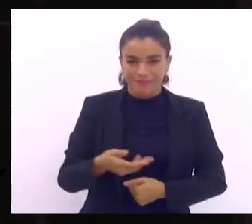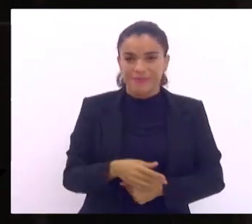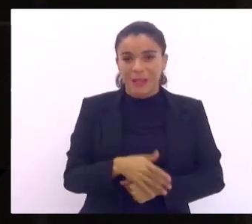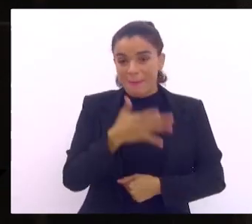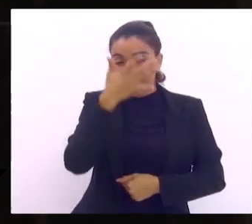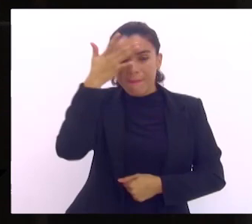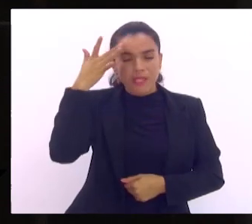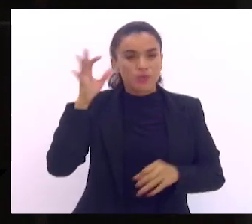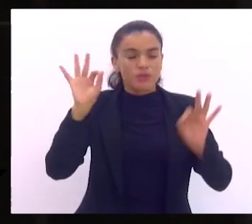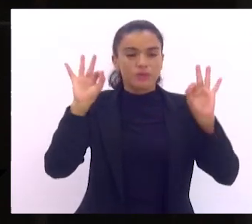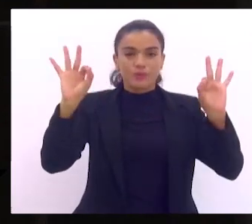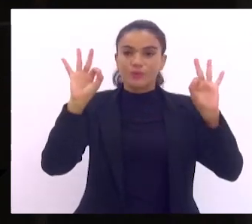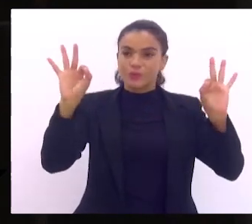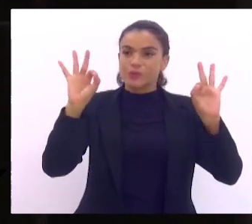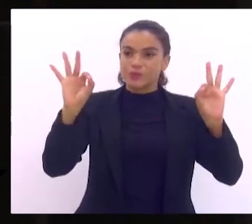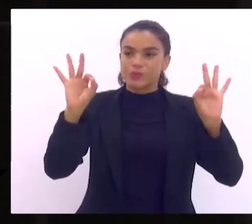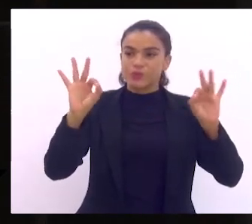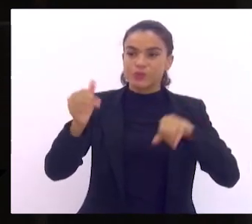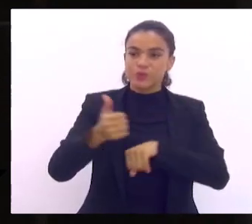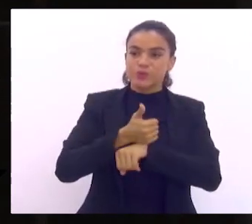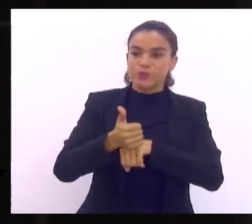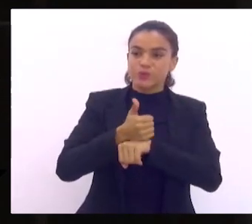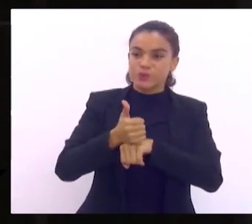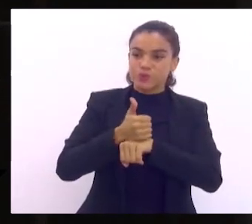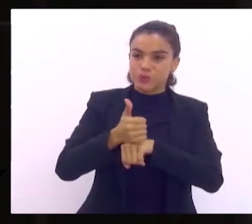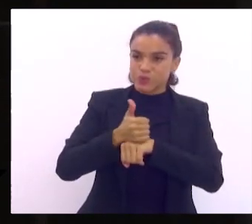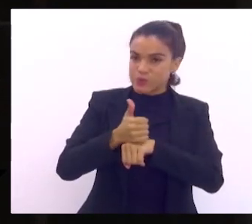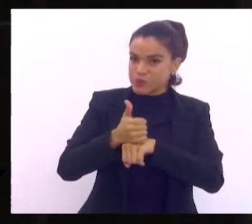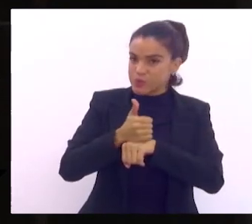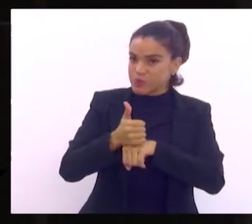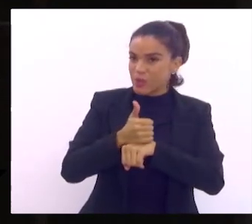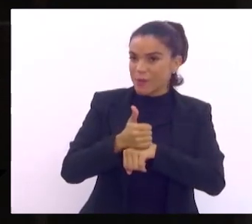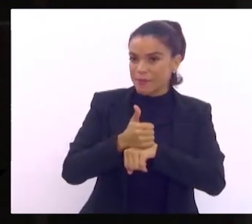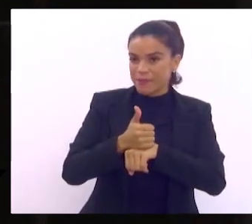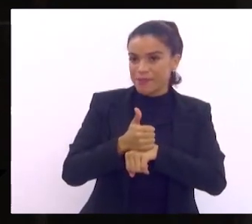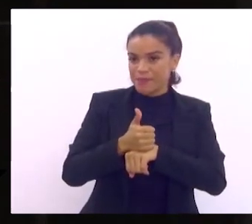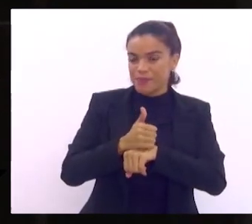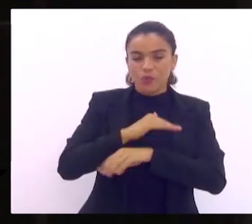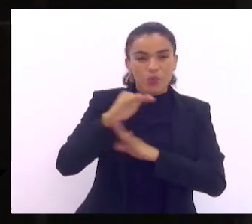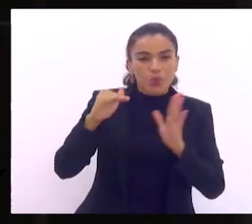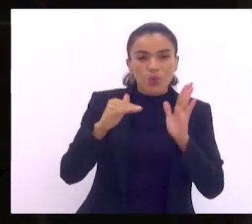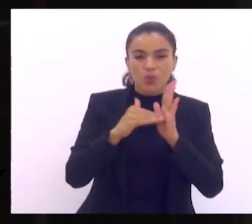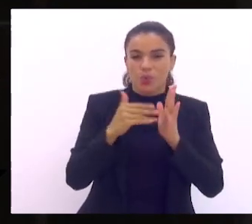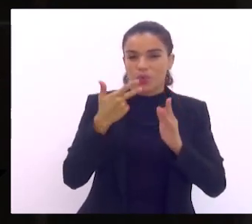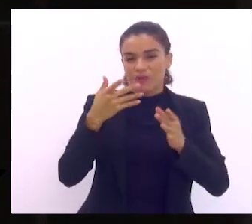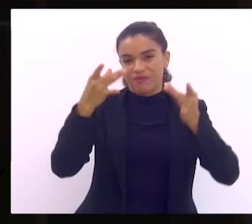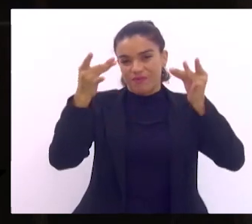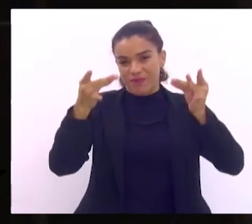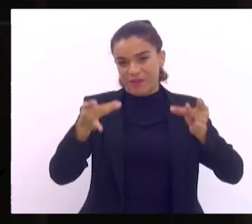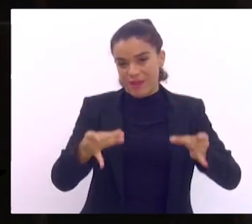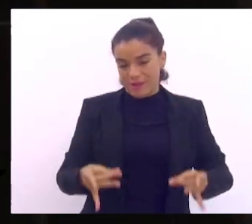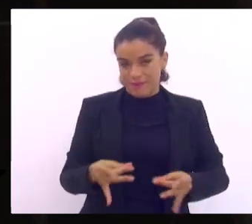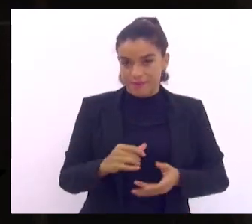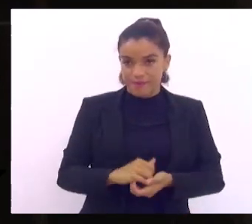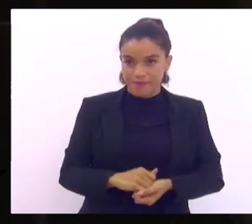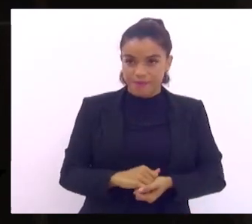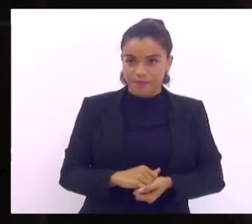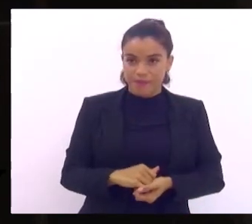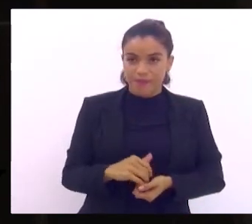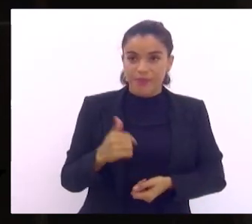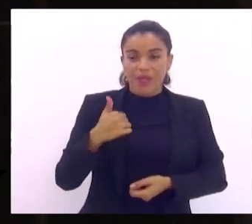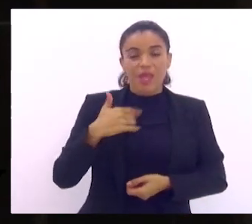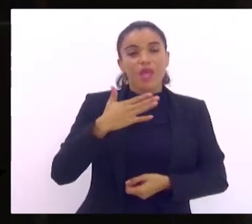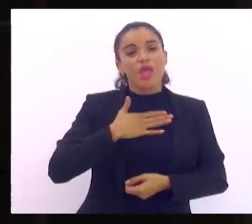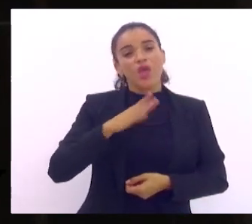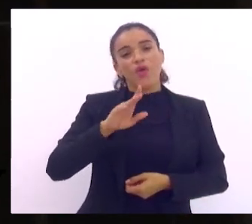pessoas muito influentes e pertinentes no que disseram. Eu só queria dizer uma coisa. Eu estou na condição